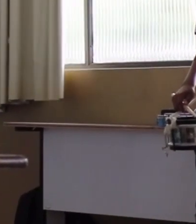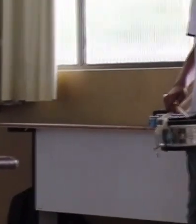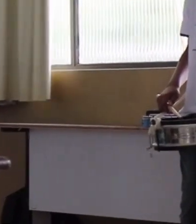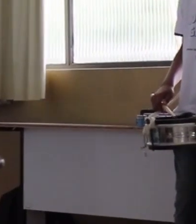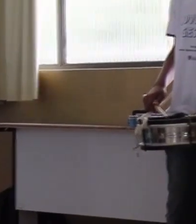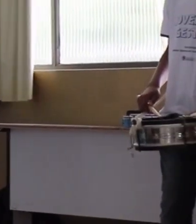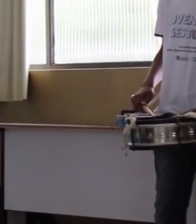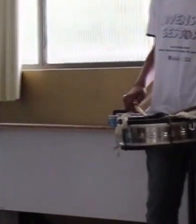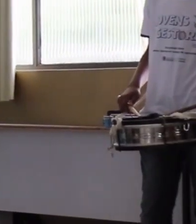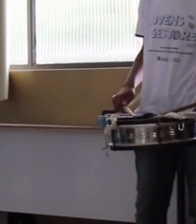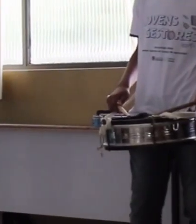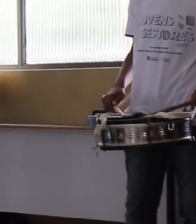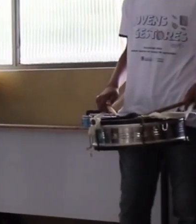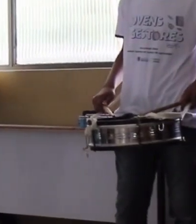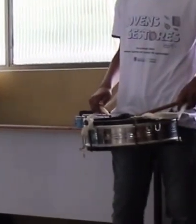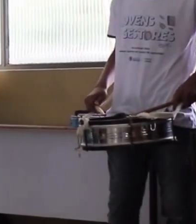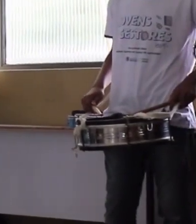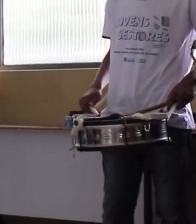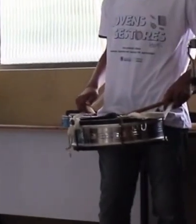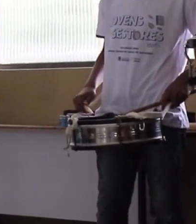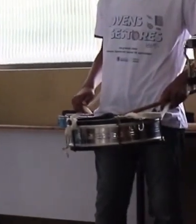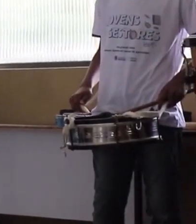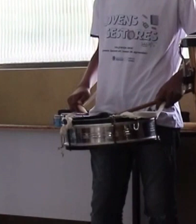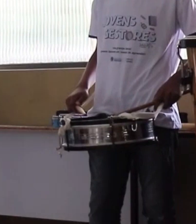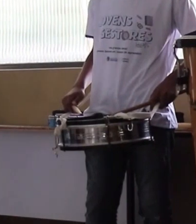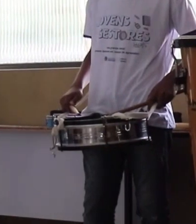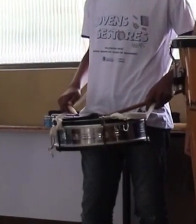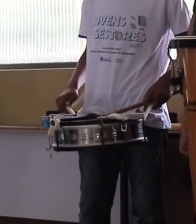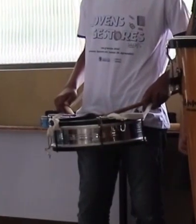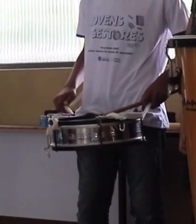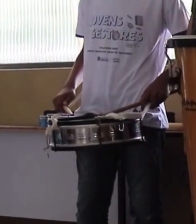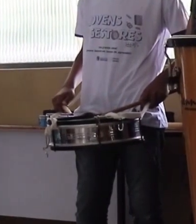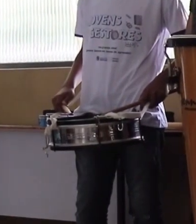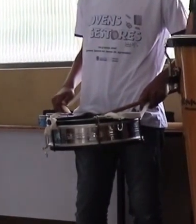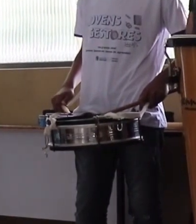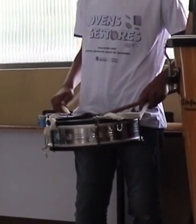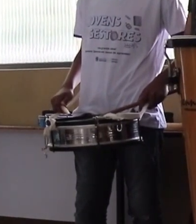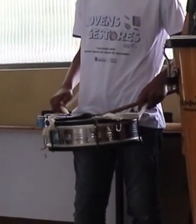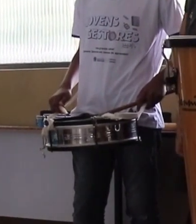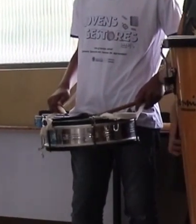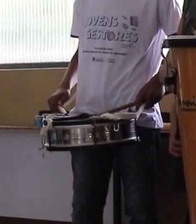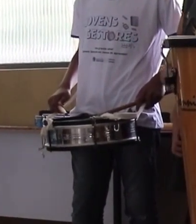a festa do amor Estou trazendo